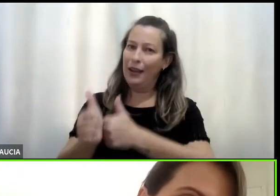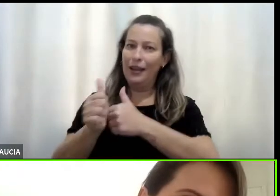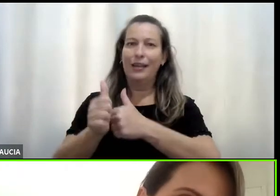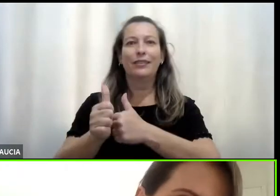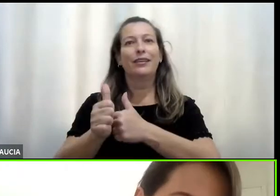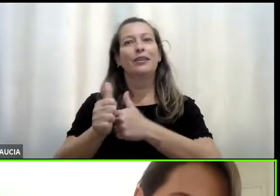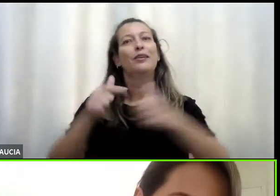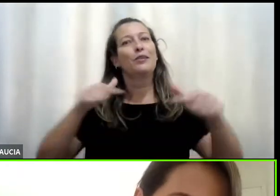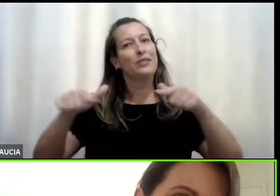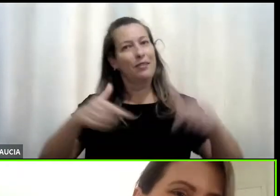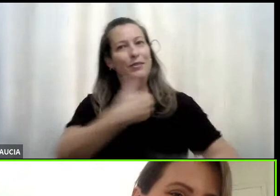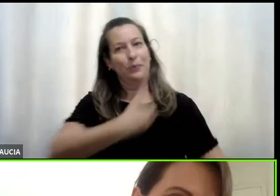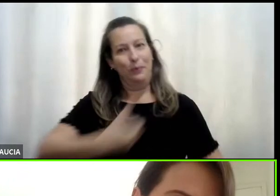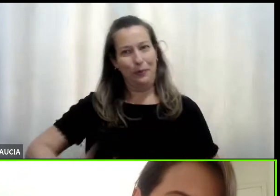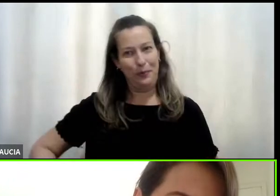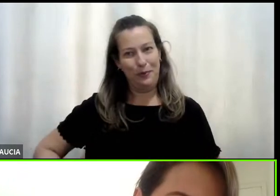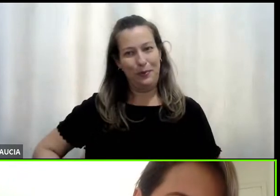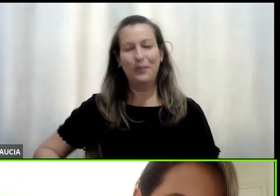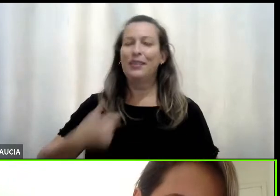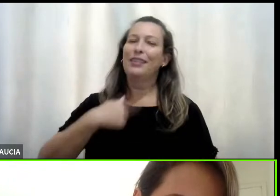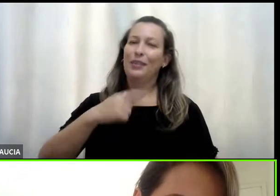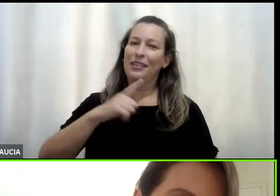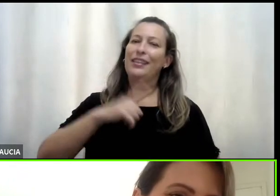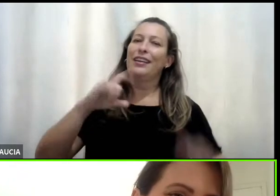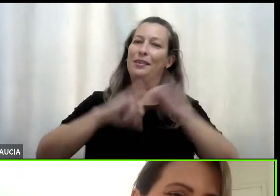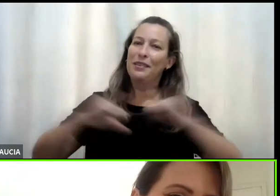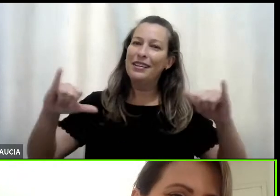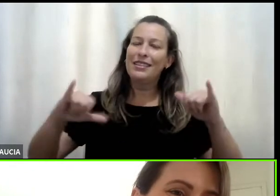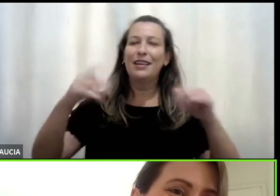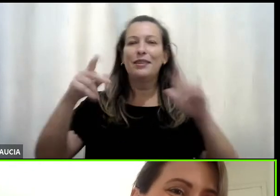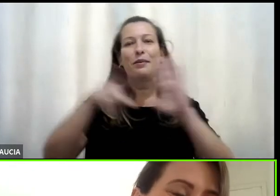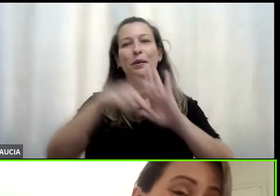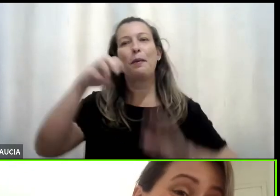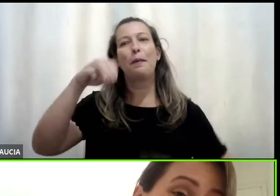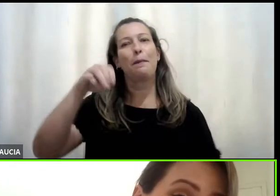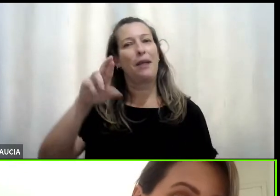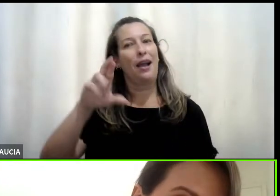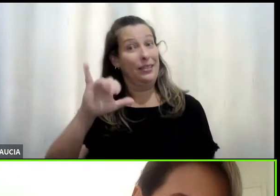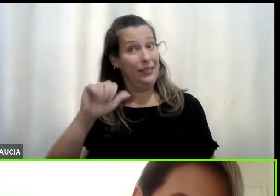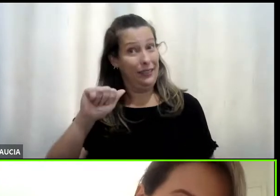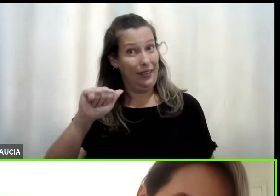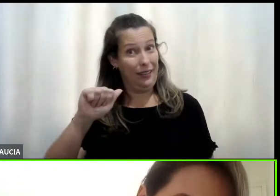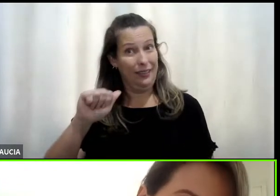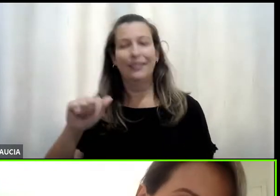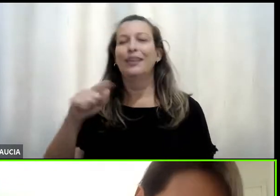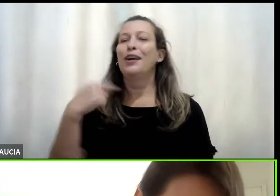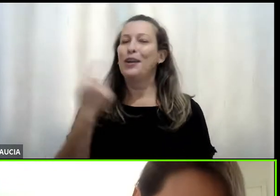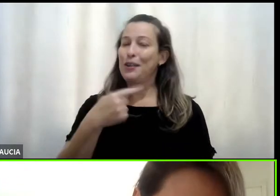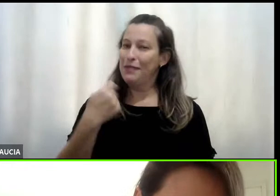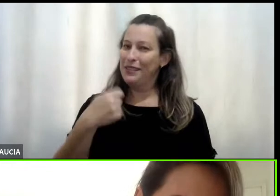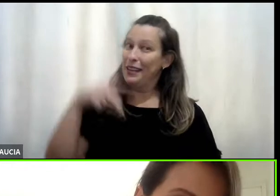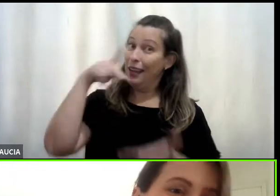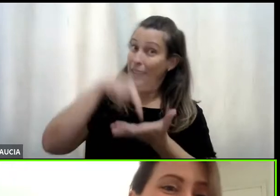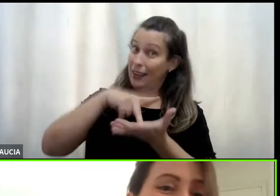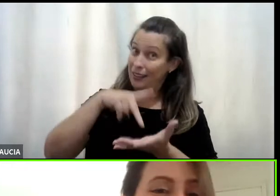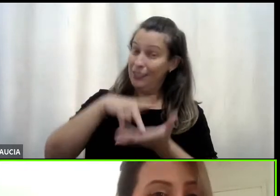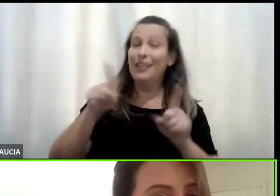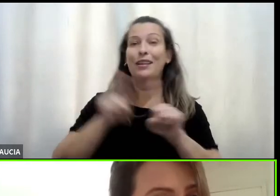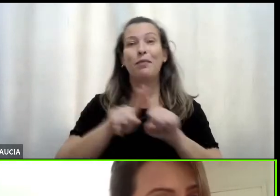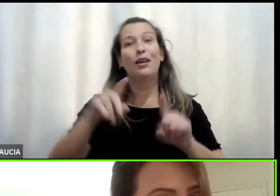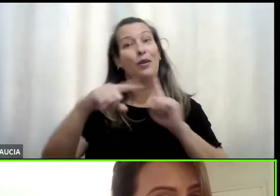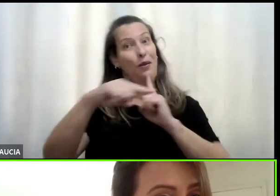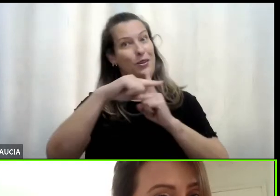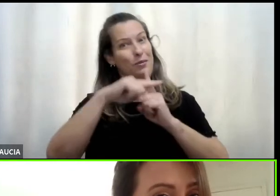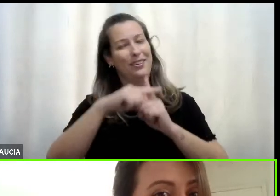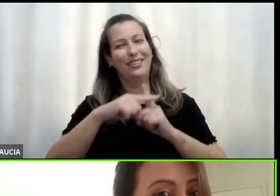ficar aqui com aquela mensagem, né, da Marcinha. Vamos ser realistas e otimistas. Que tal? Até a